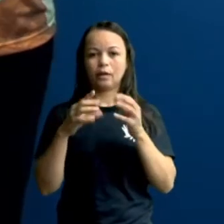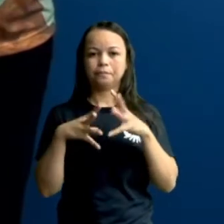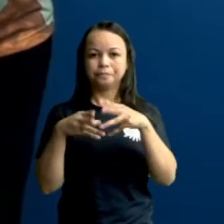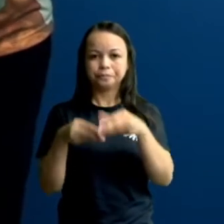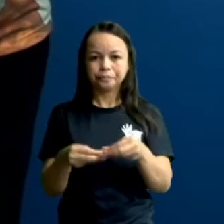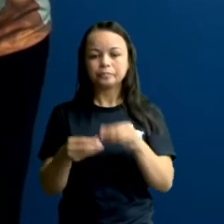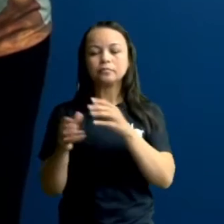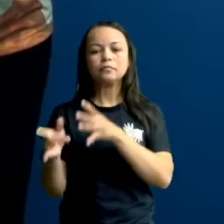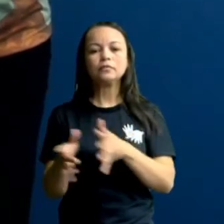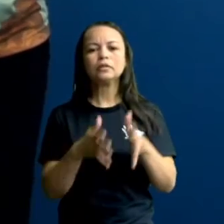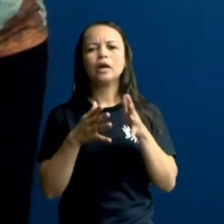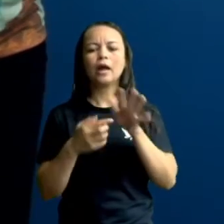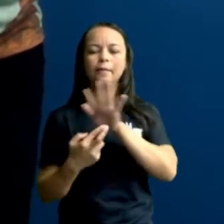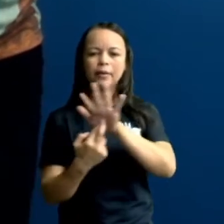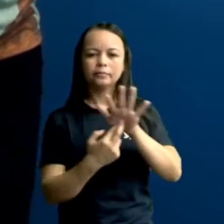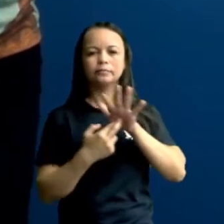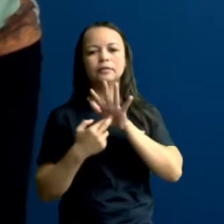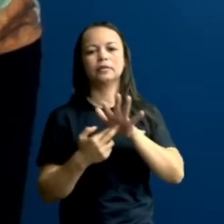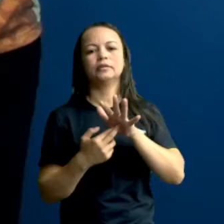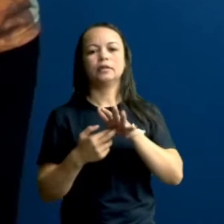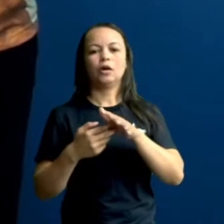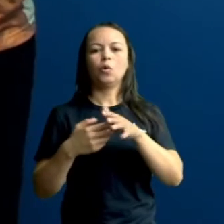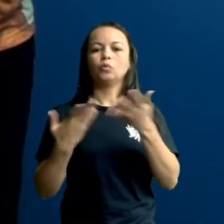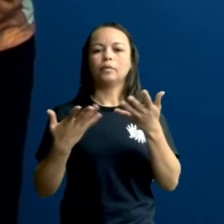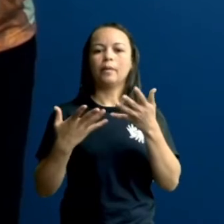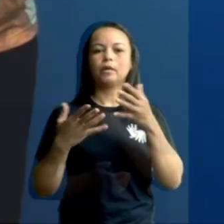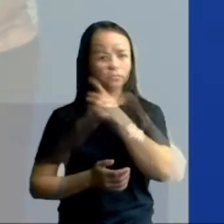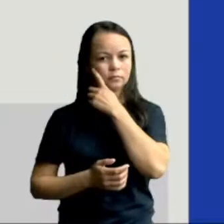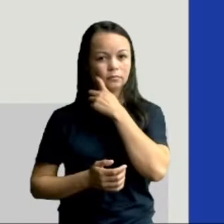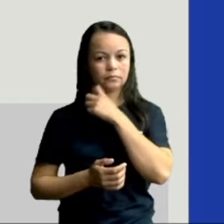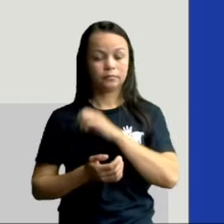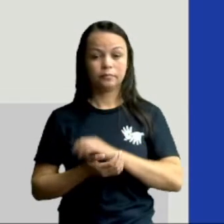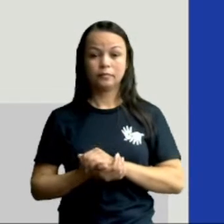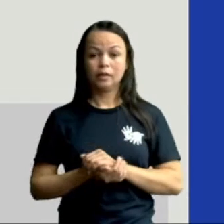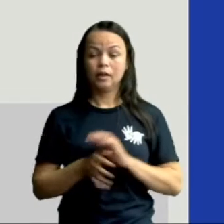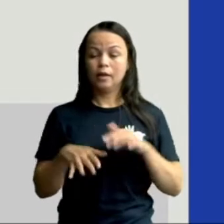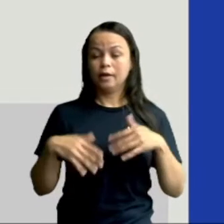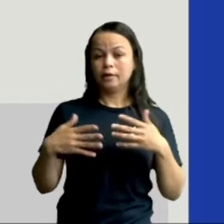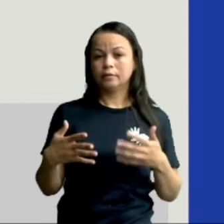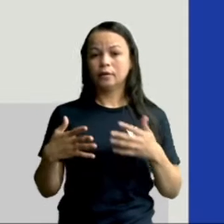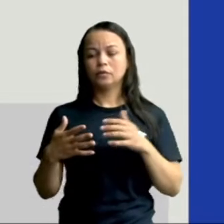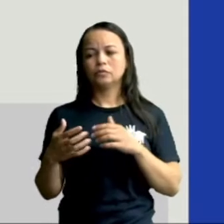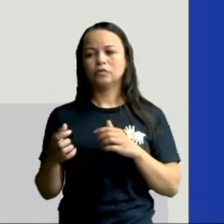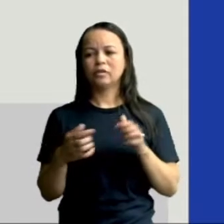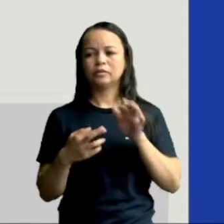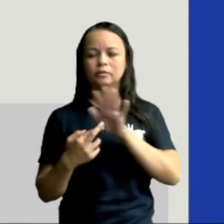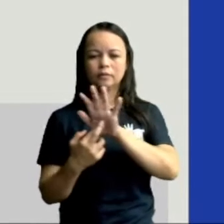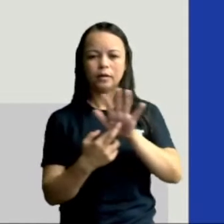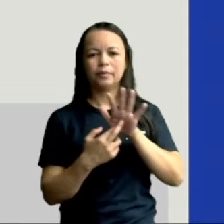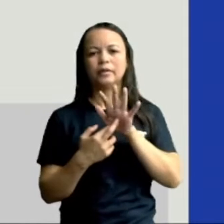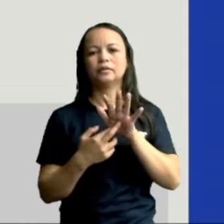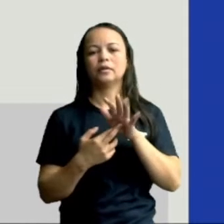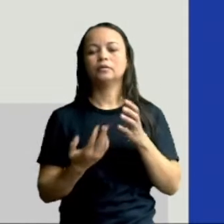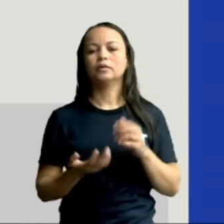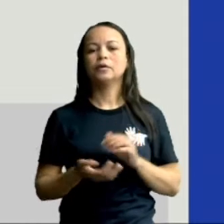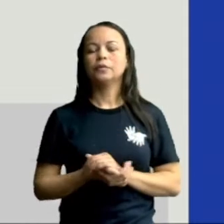correspondem a uma representação das partes de um todo. Então, se eu faço aí essa